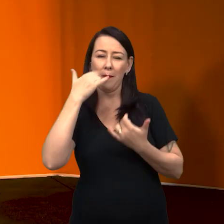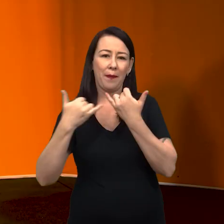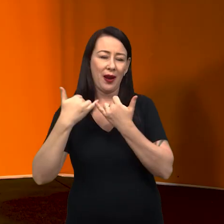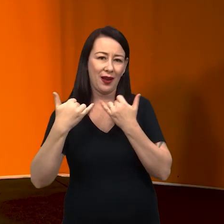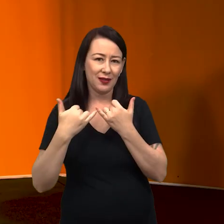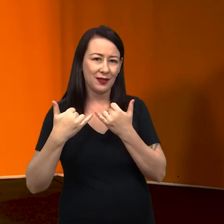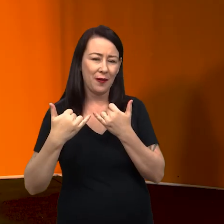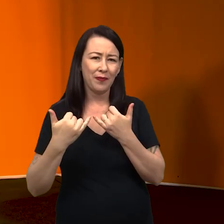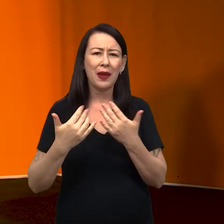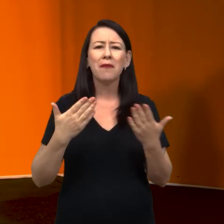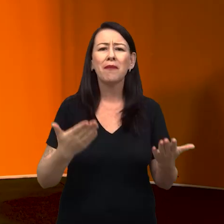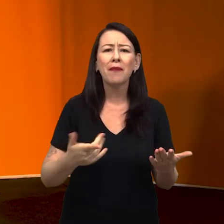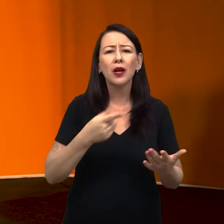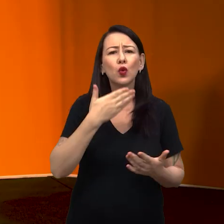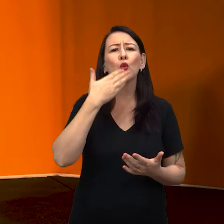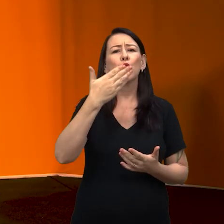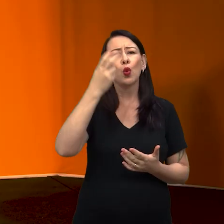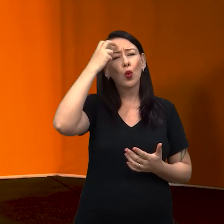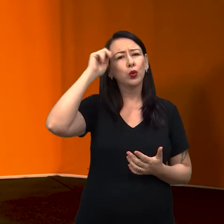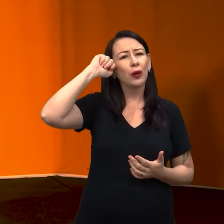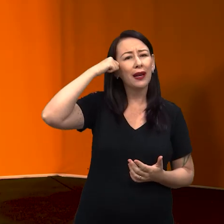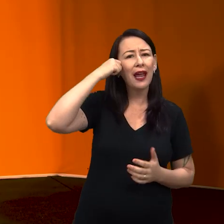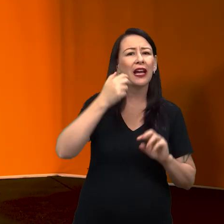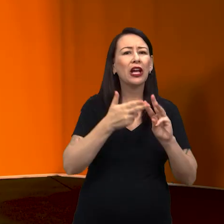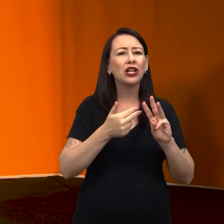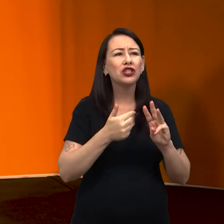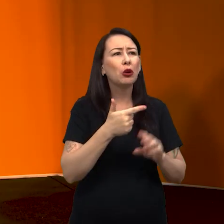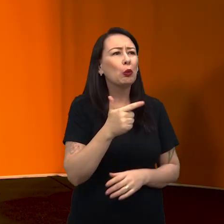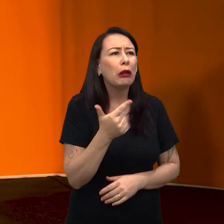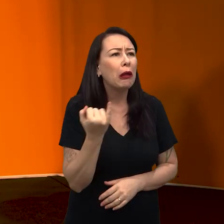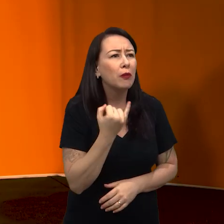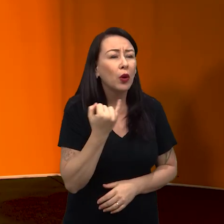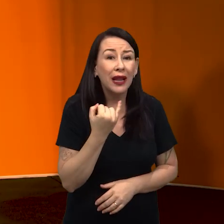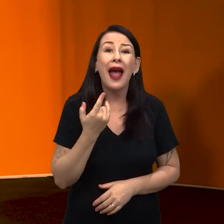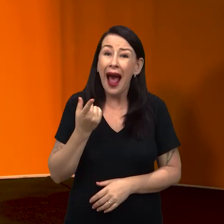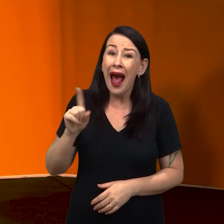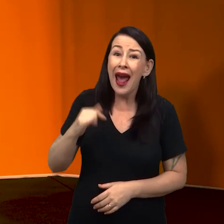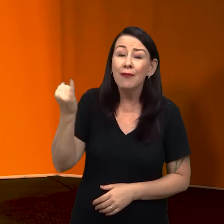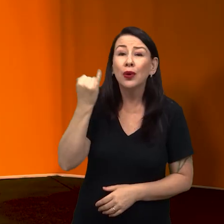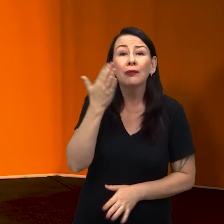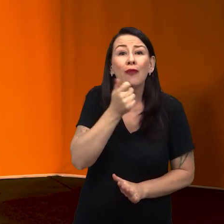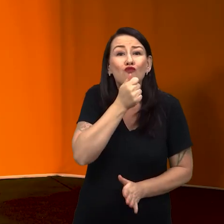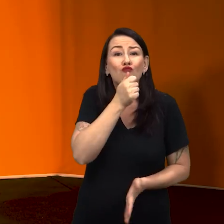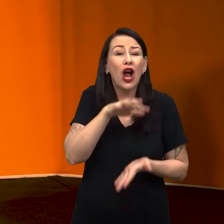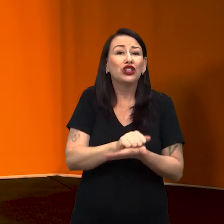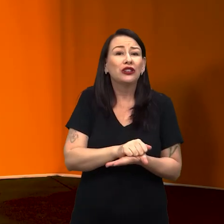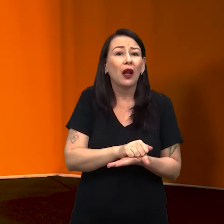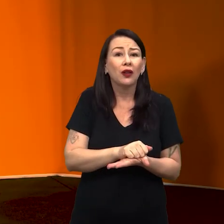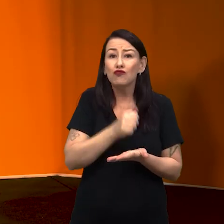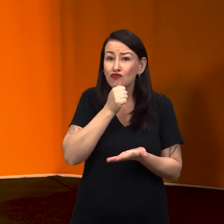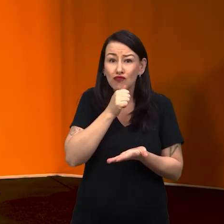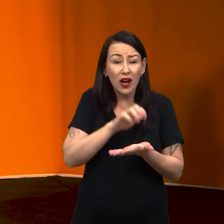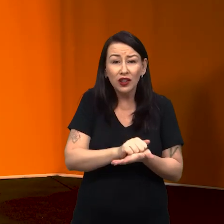e a indígena não tem importância, porque elas não foram registradas. E aos poucos, o que não é registrado desaparece